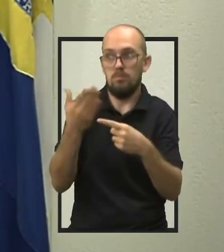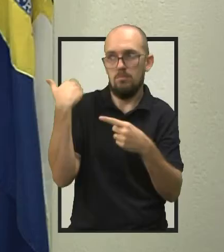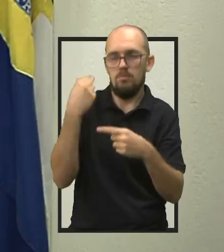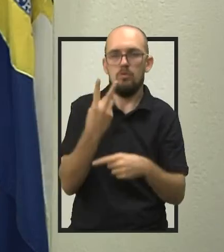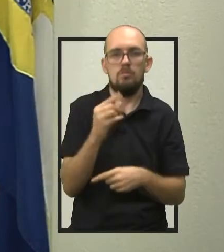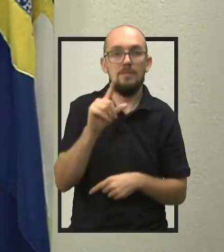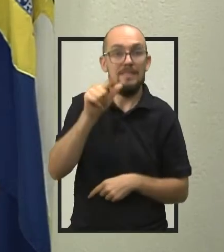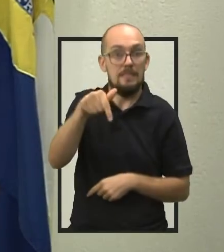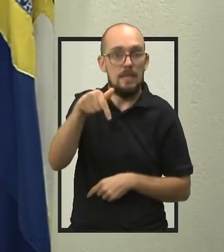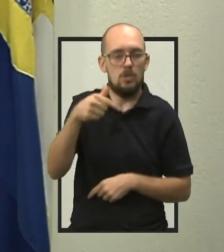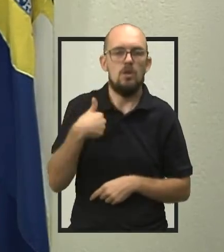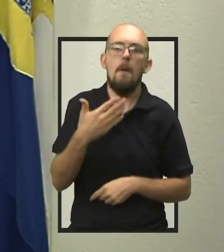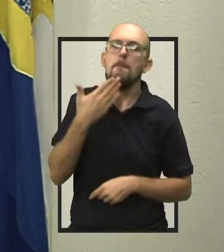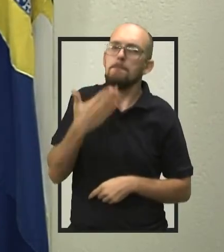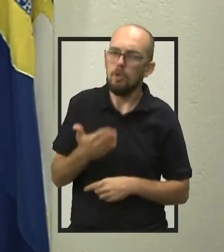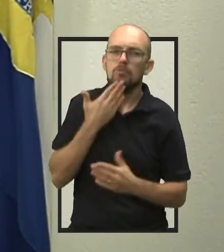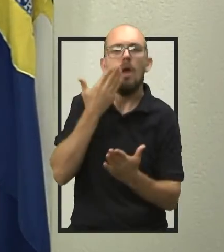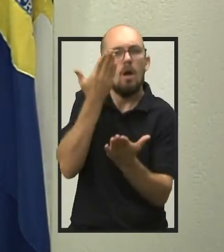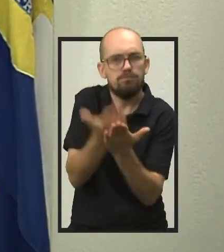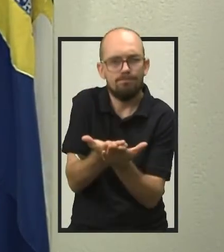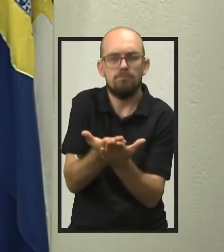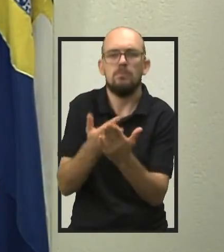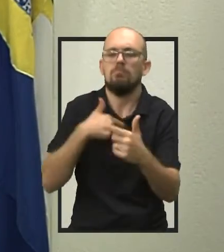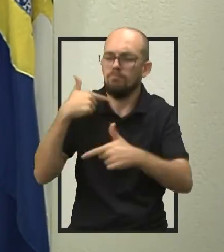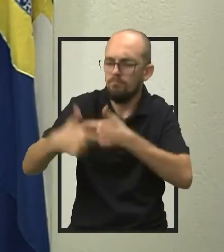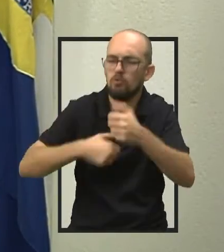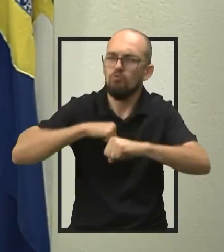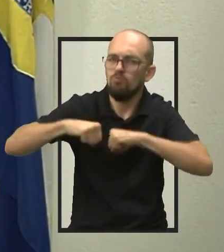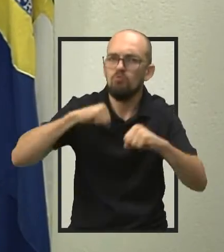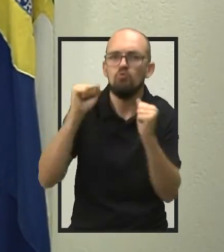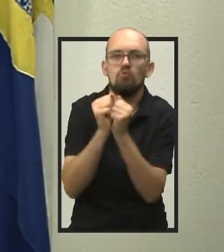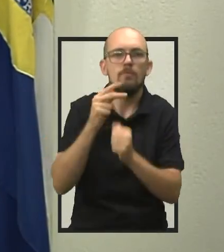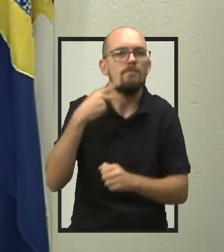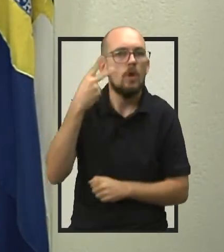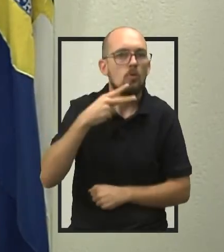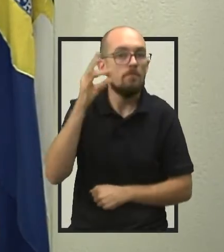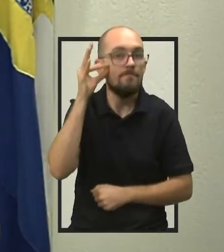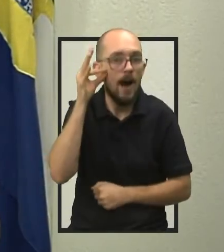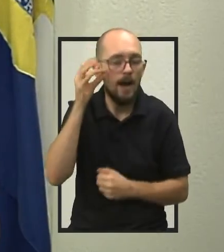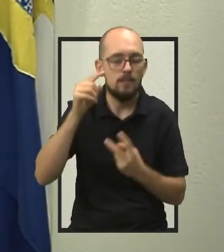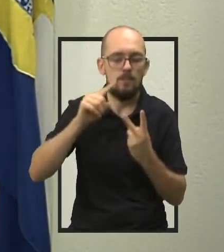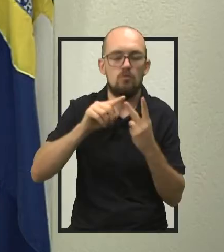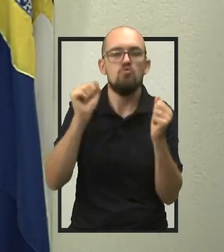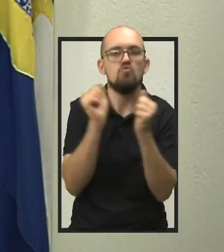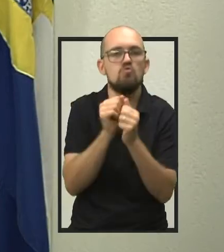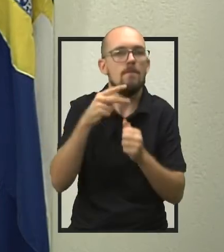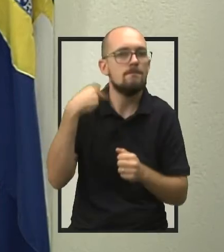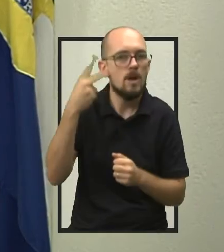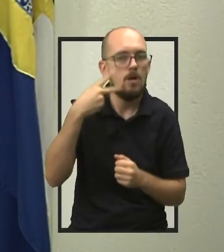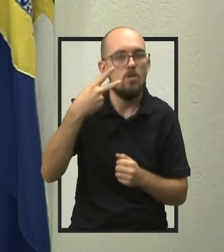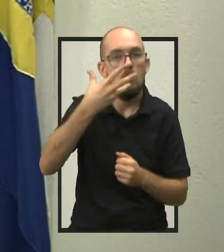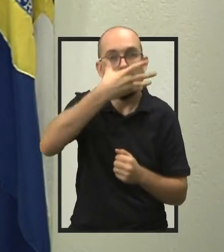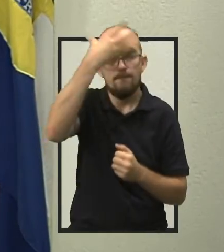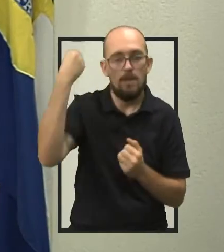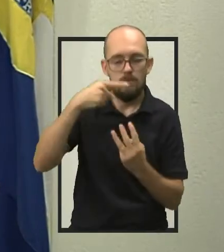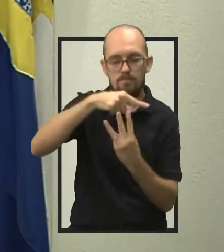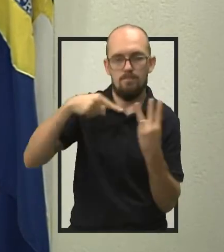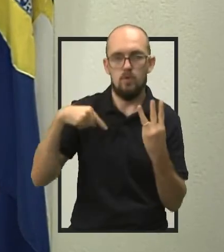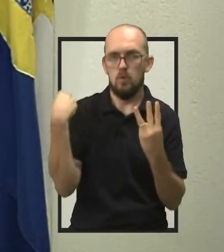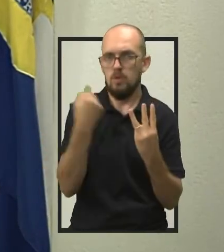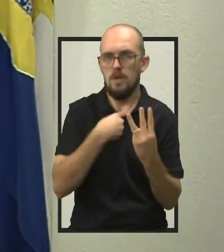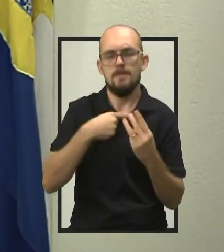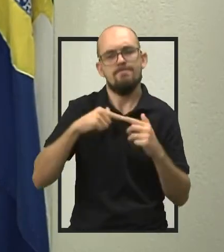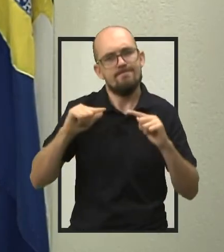pedindo a construção, trabalhei em cima, juntamente com o vereador Wagner e a vereadora Vivian Soares, trabalhando